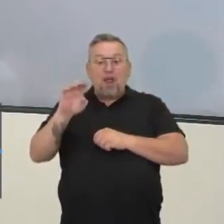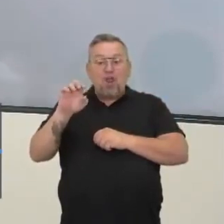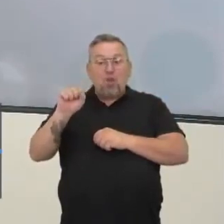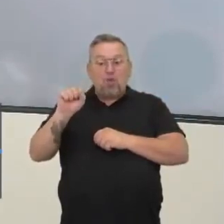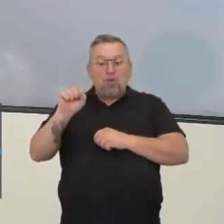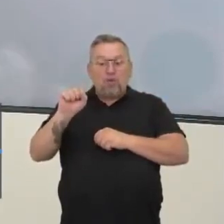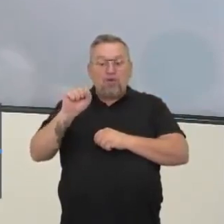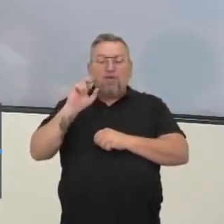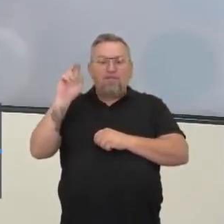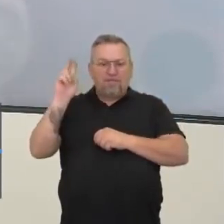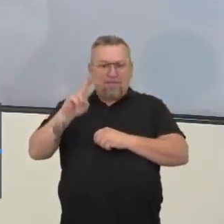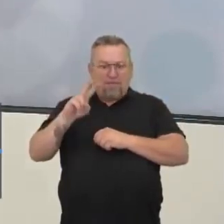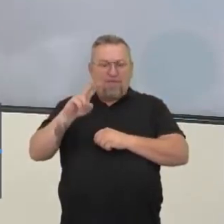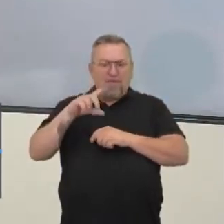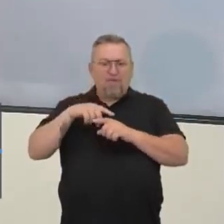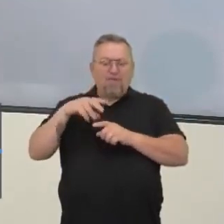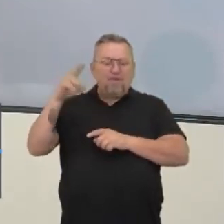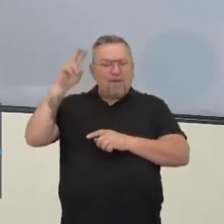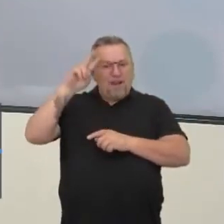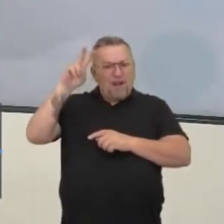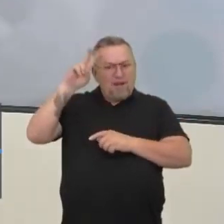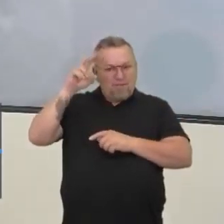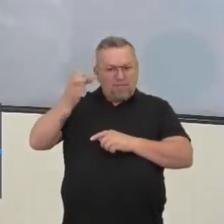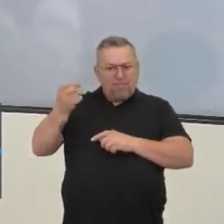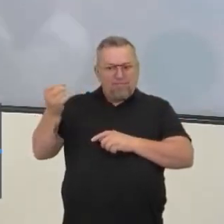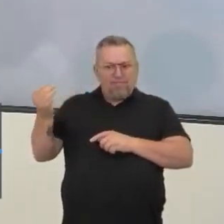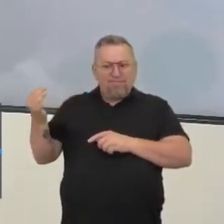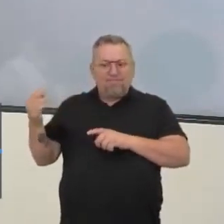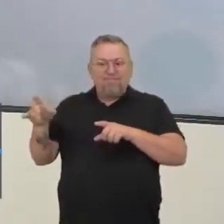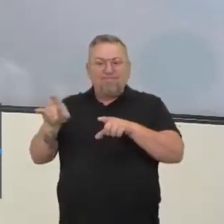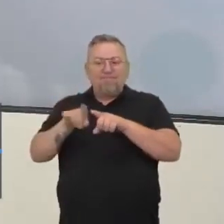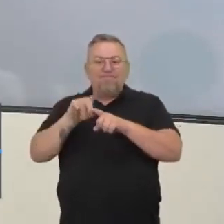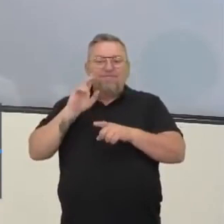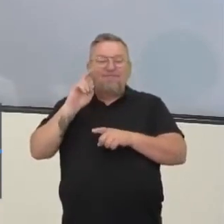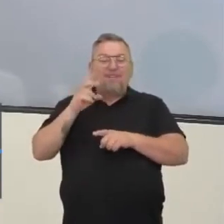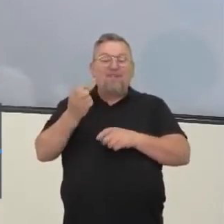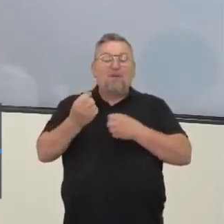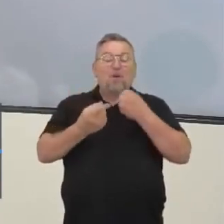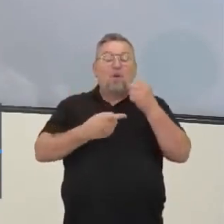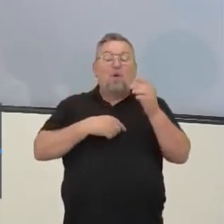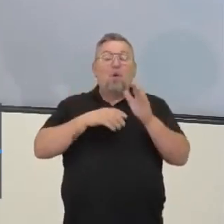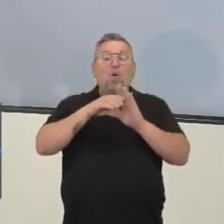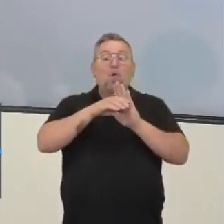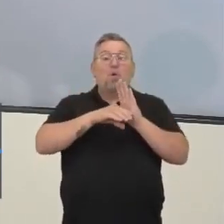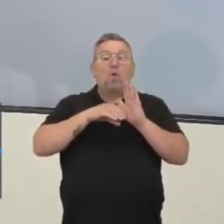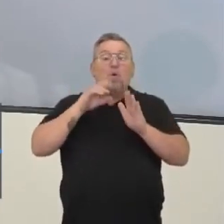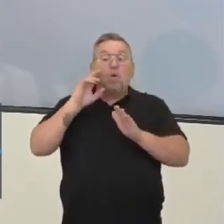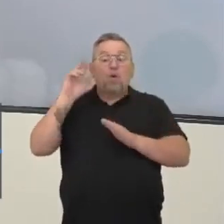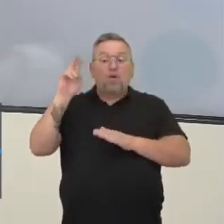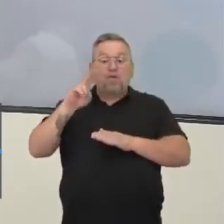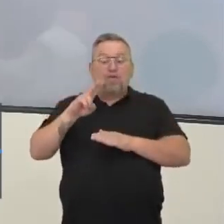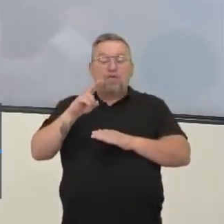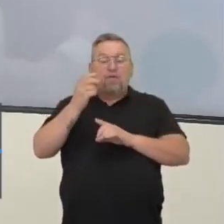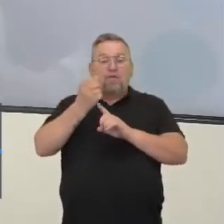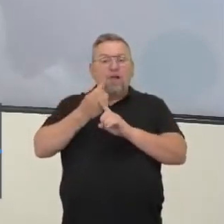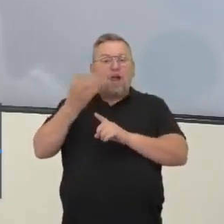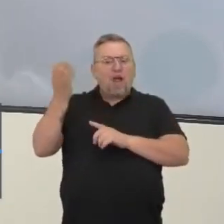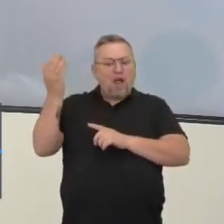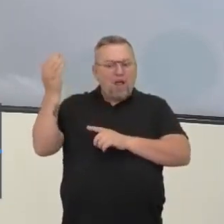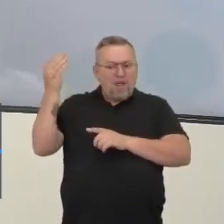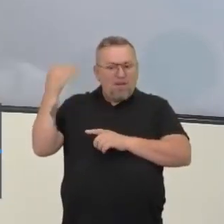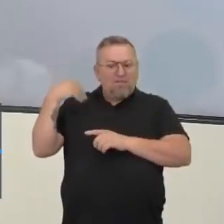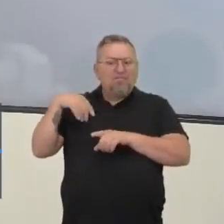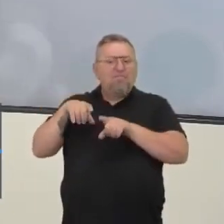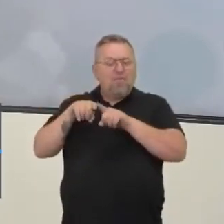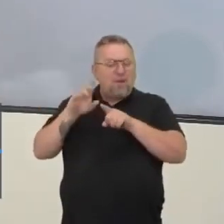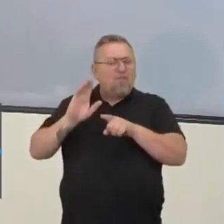grupo, né, que são os vertebrados, ou vai relembrar quais são, e vai rever alguns conceitos que a gente viu aí, inclusive em bimestres anteriores, aí